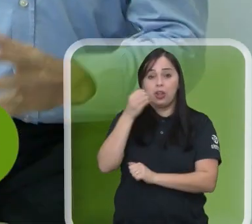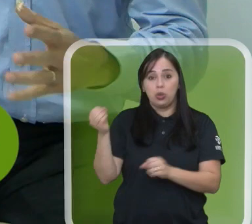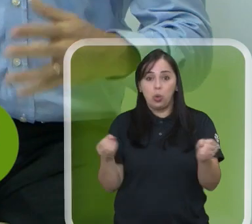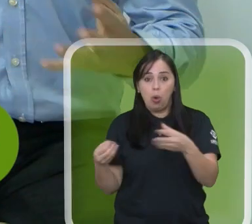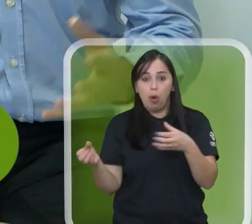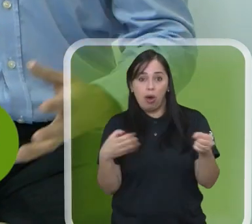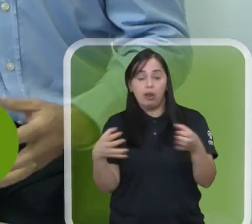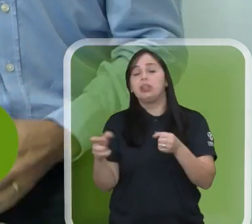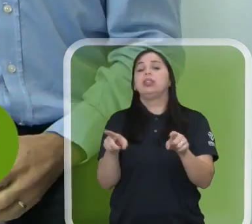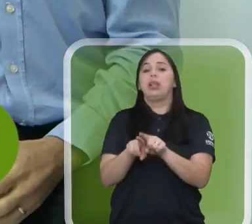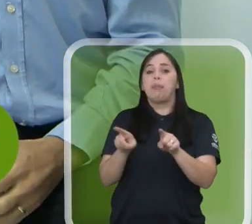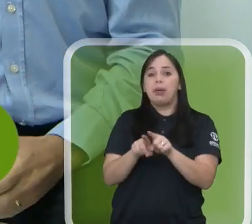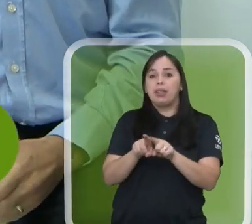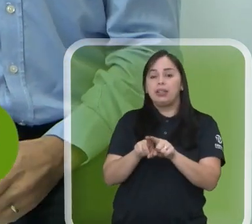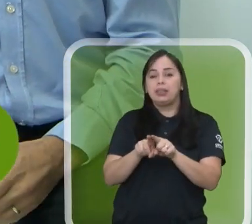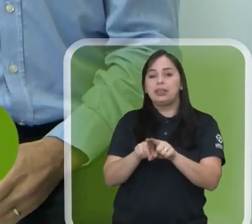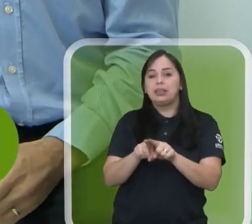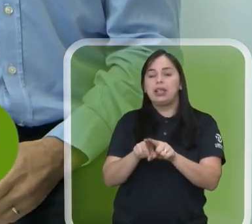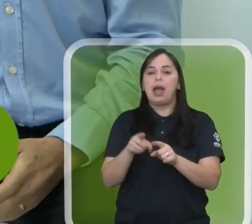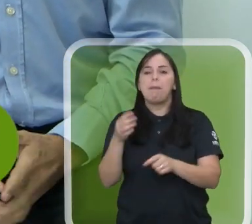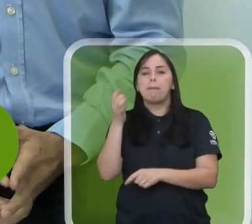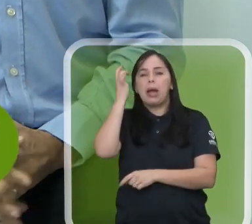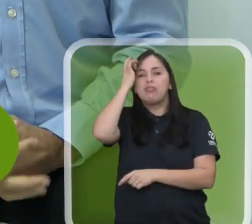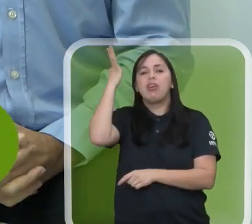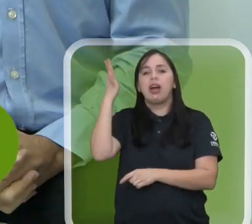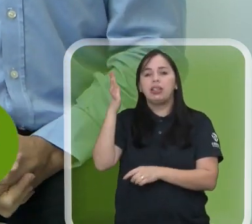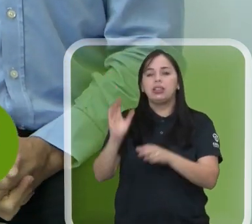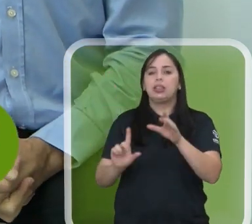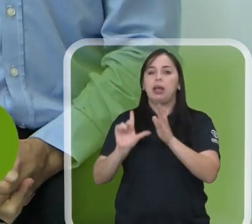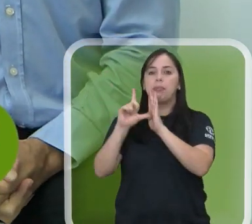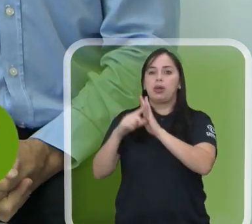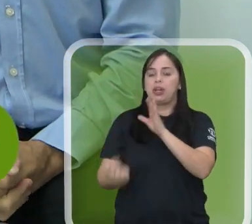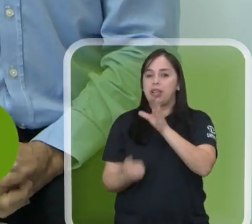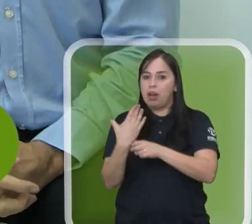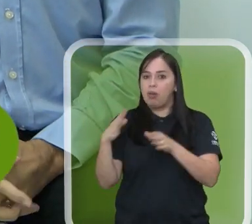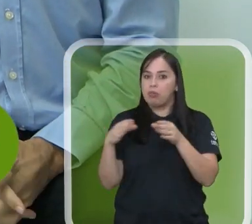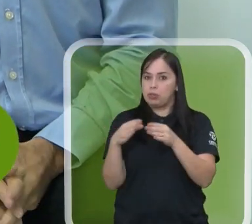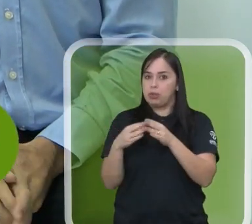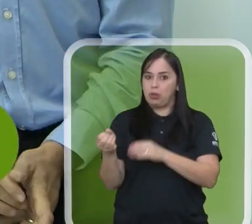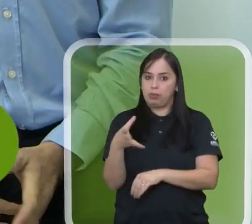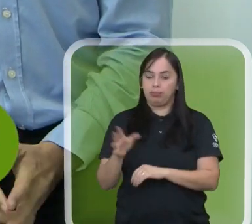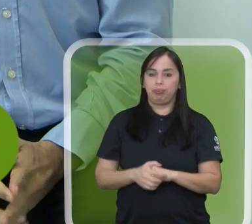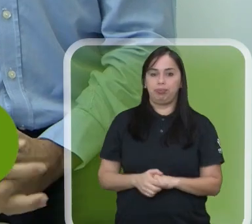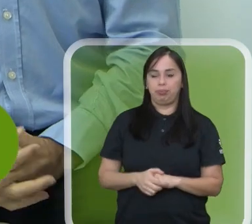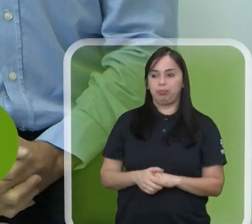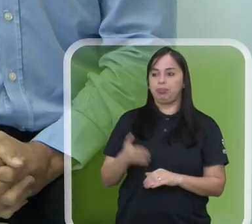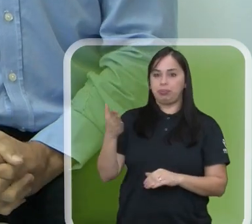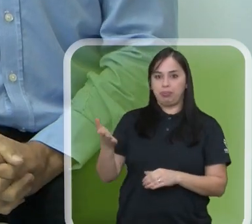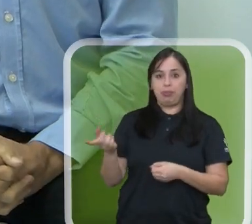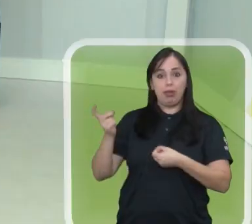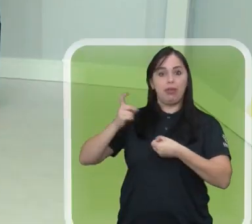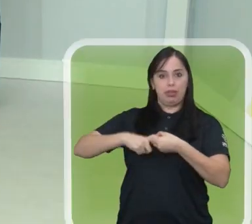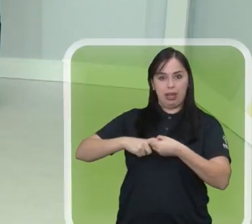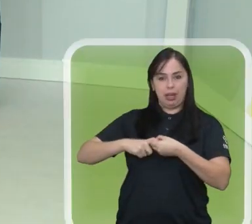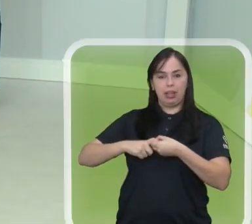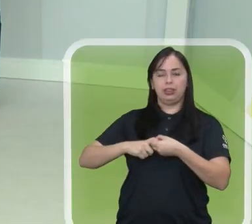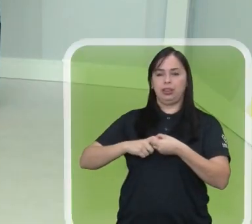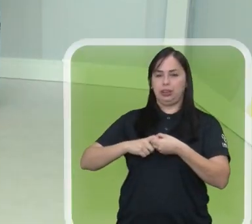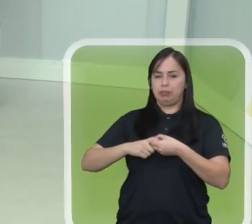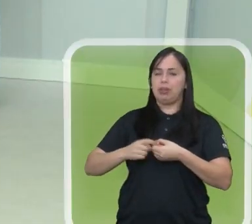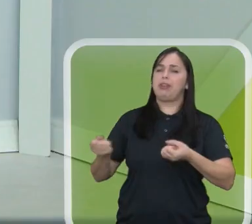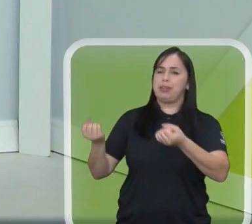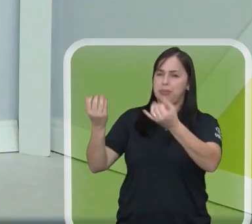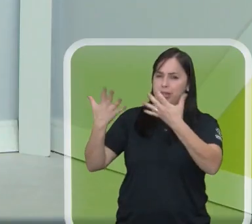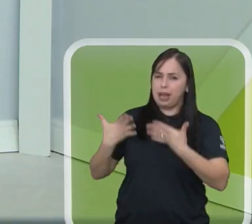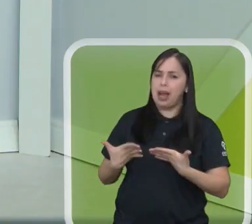alguns jogadores já revelados e mais fácil depois para você montar o time. Muito bem, o Robertinho vai voltar aqui no programa, com certeza, vai falar mais sobre